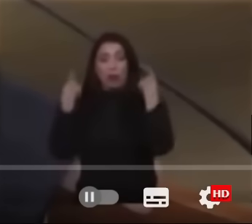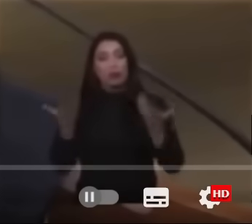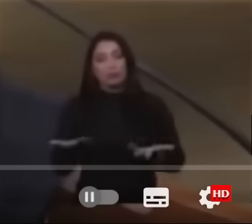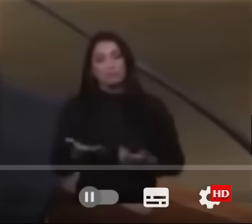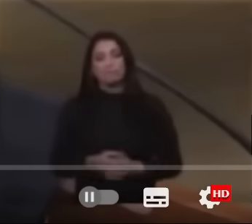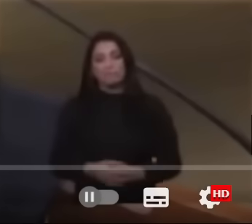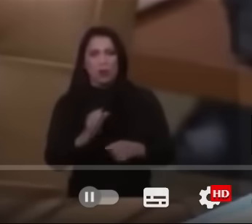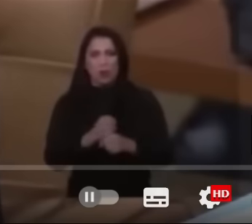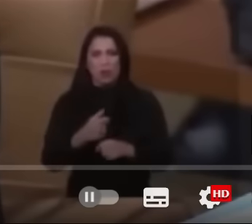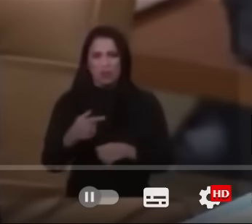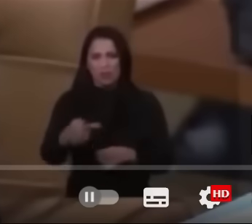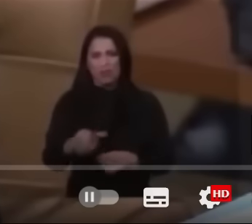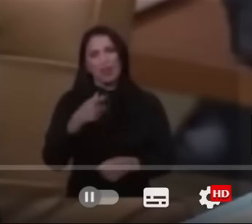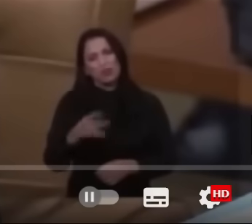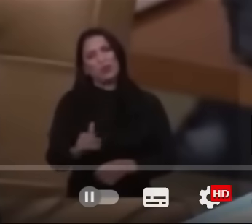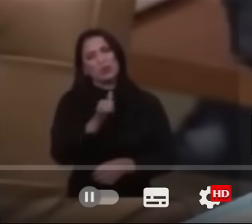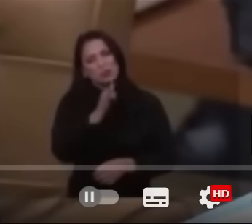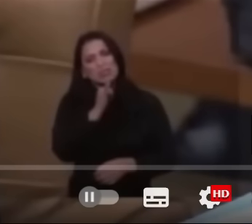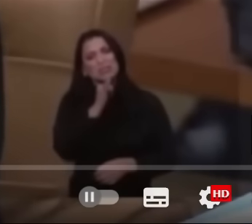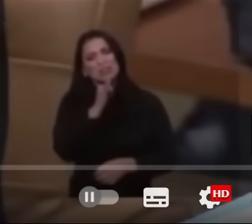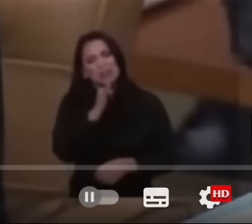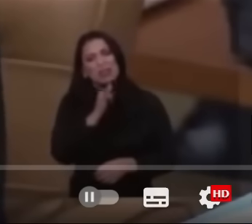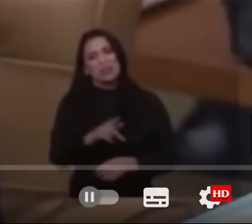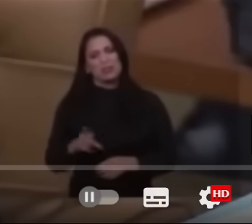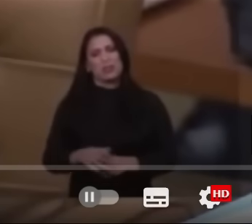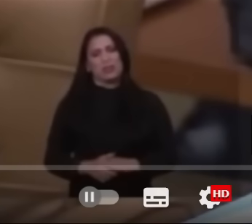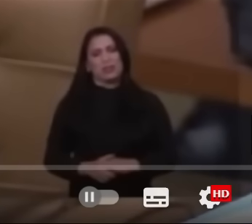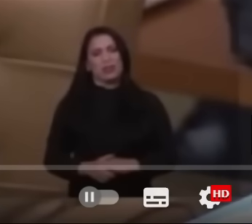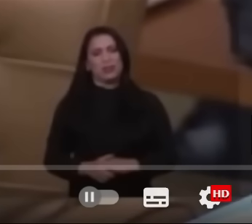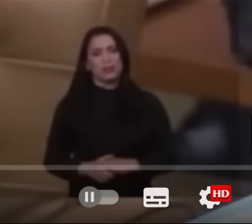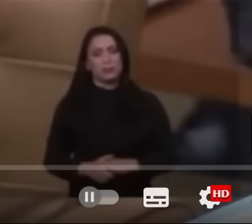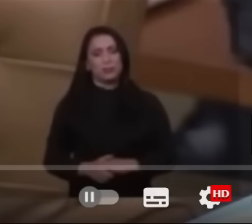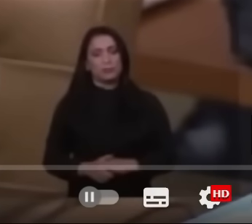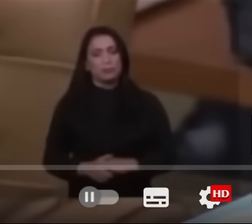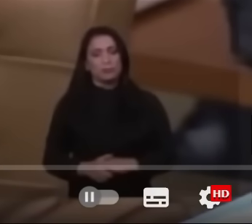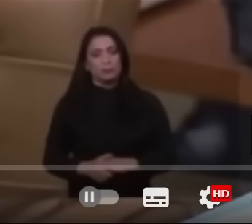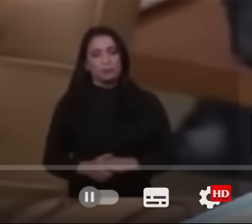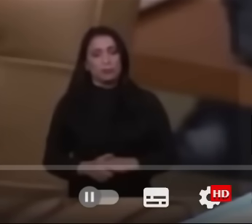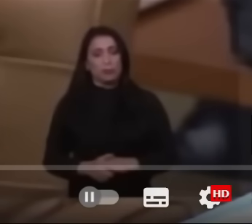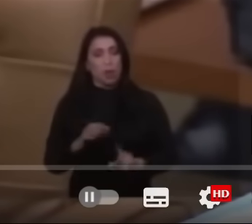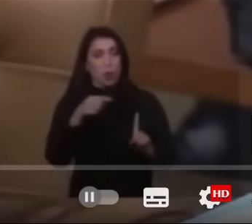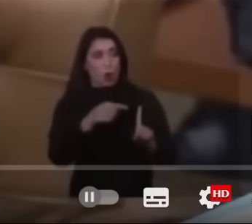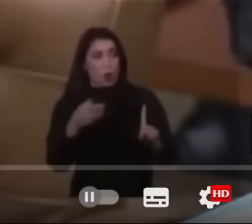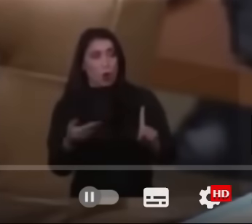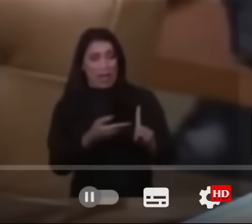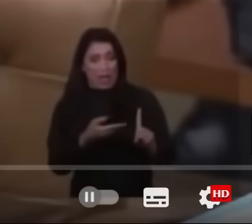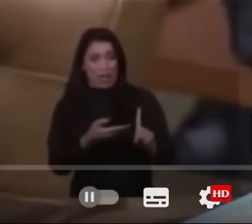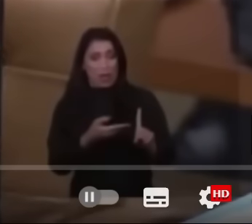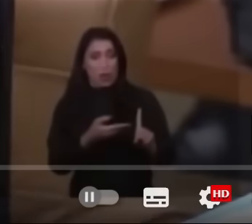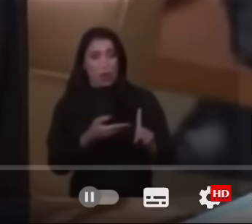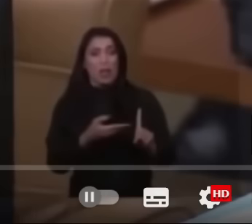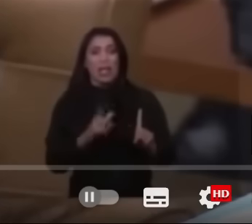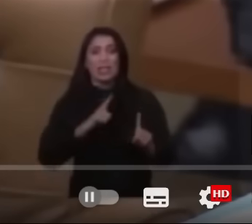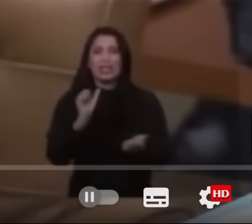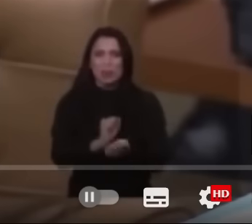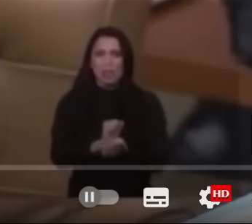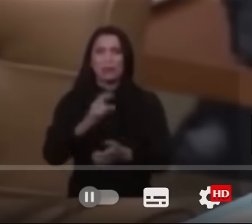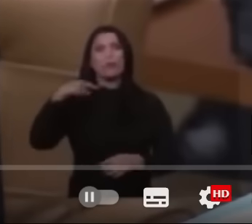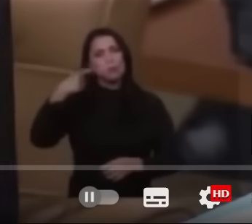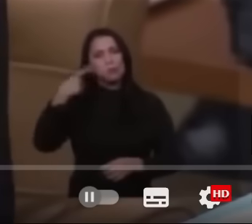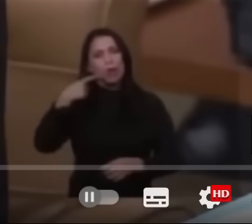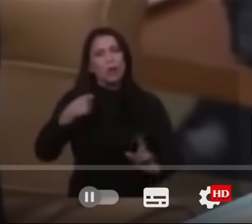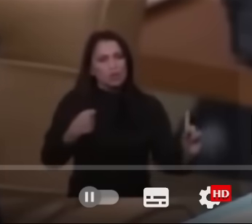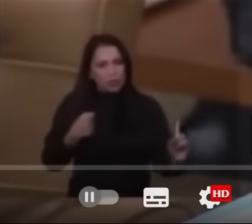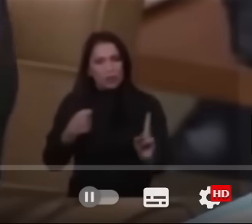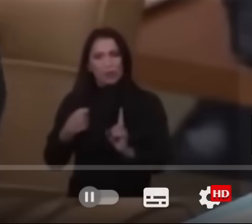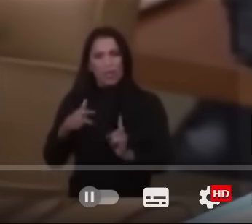Oh, que engraçado. Com tristeza, presidente, que o constituído, o réu aguarda que seu advogado venha